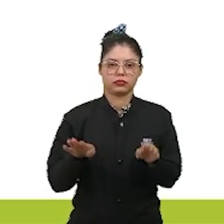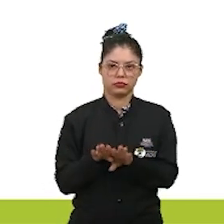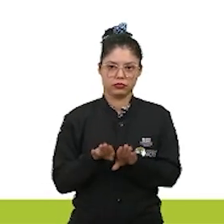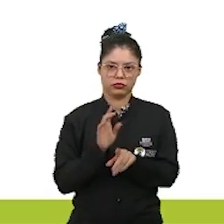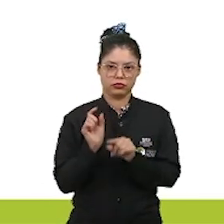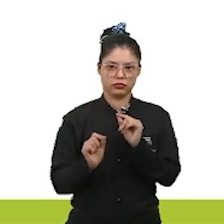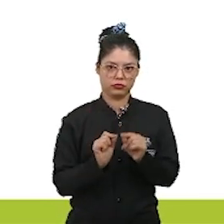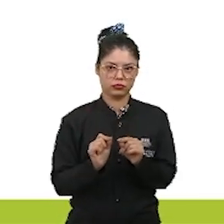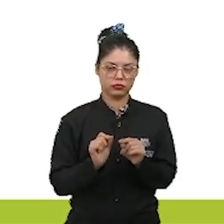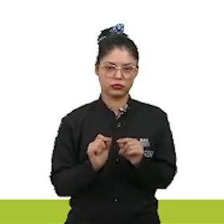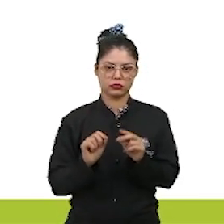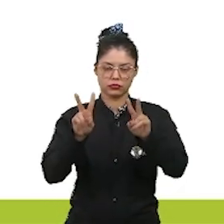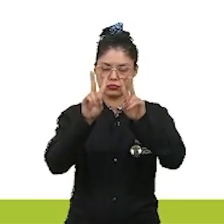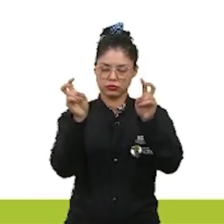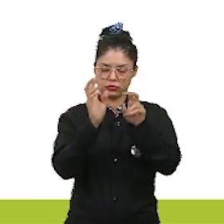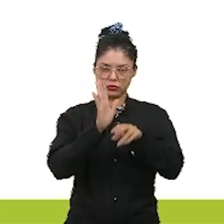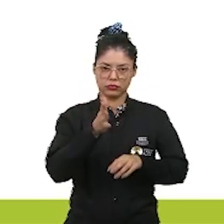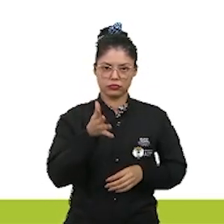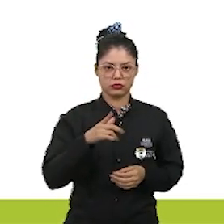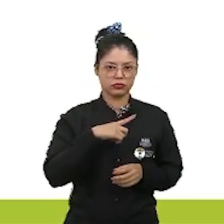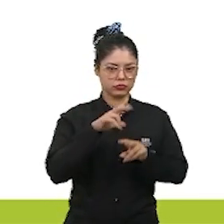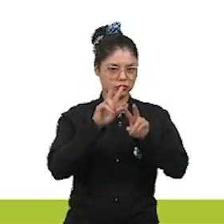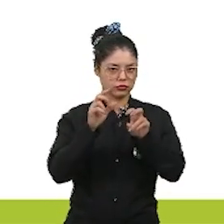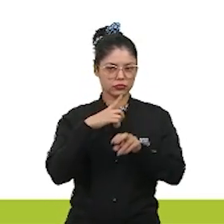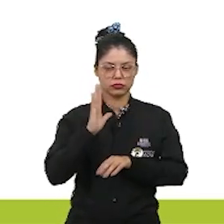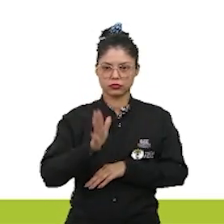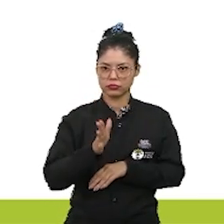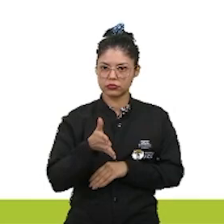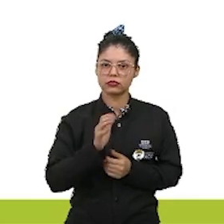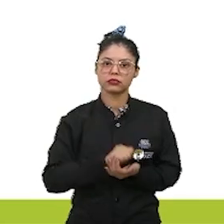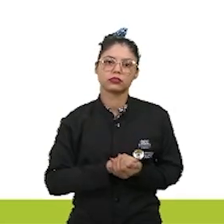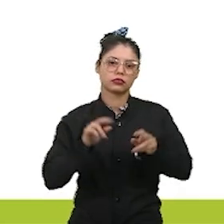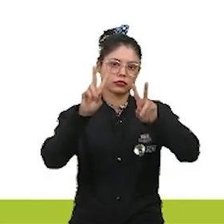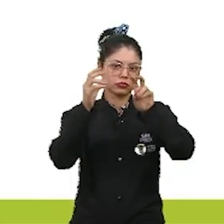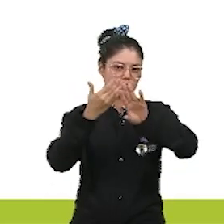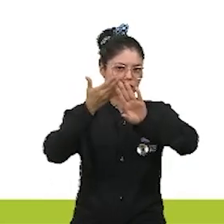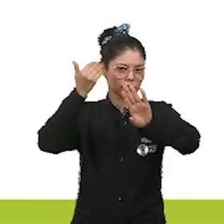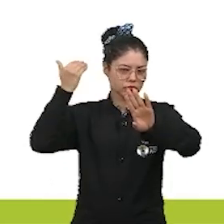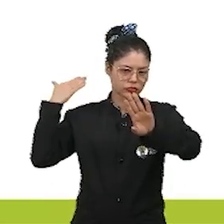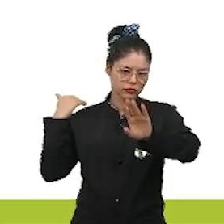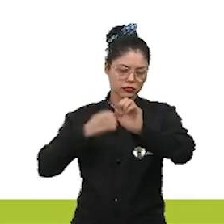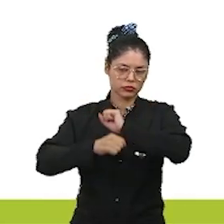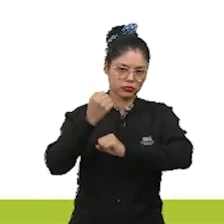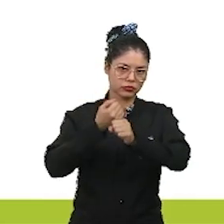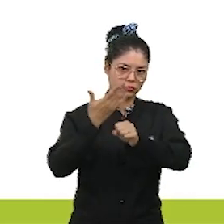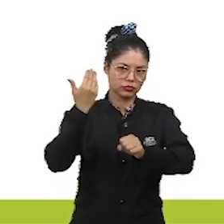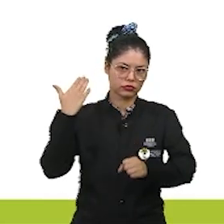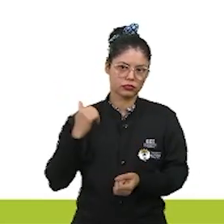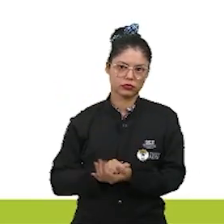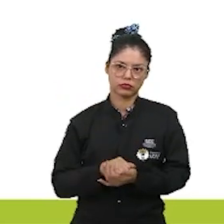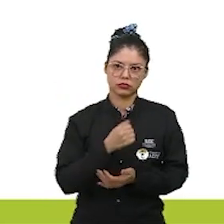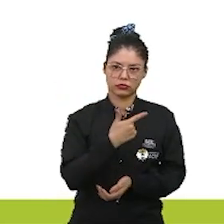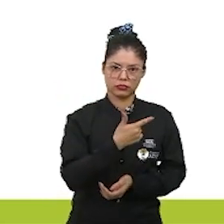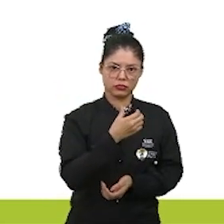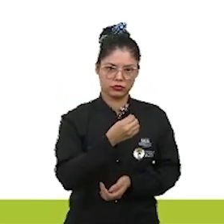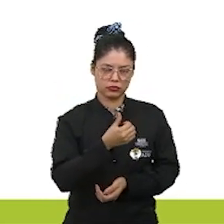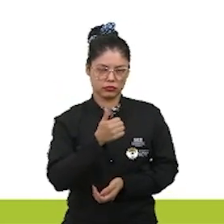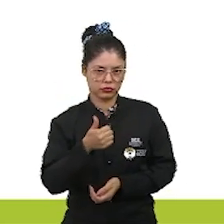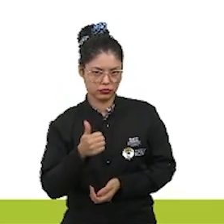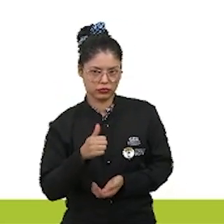refugiados, já foi uma temática, né, dentro desse assunto, abordada aí em anos anteriores. Salvo engano,